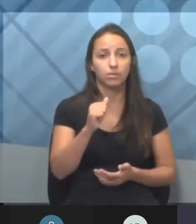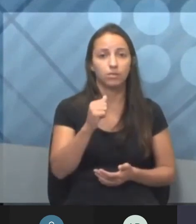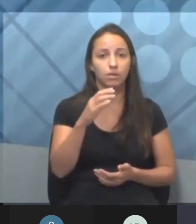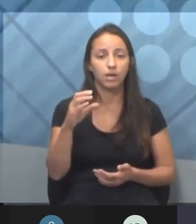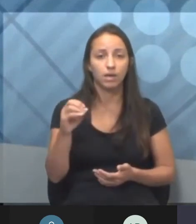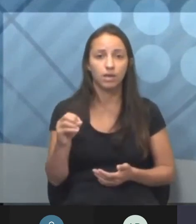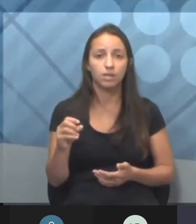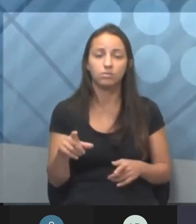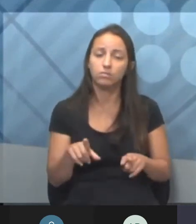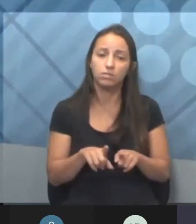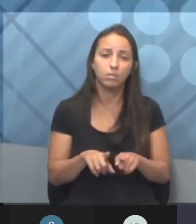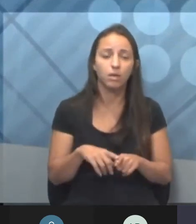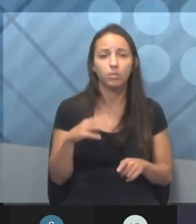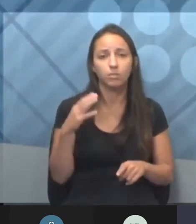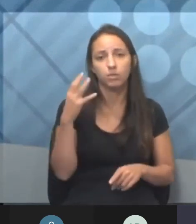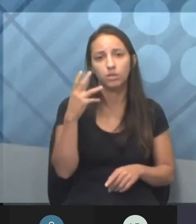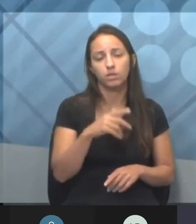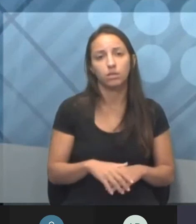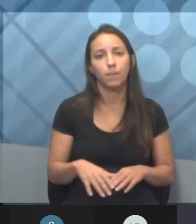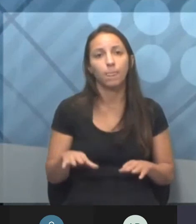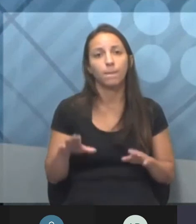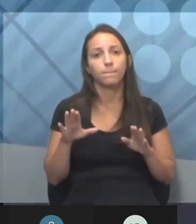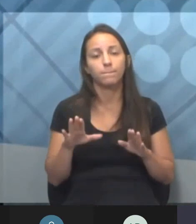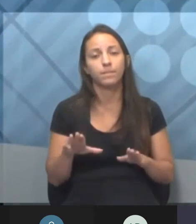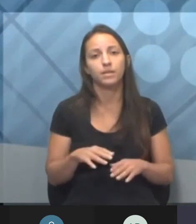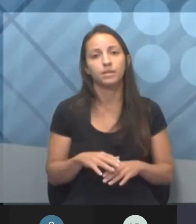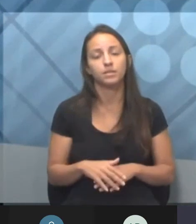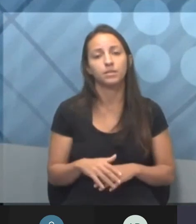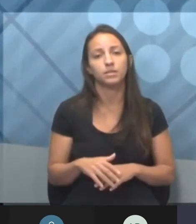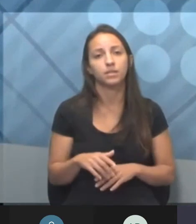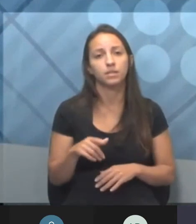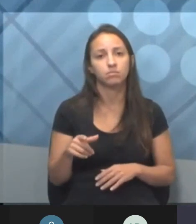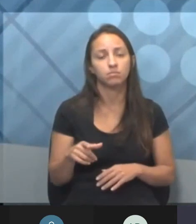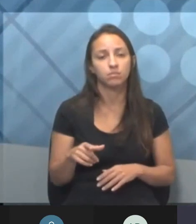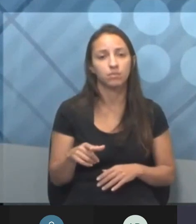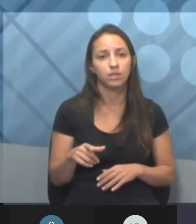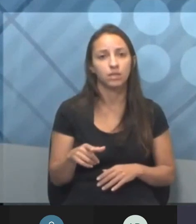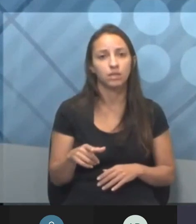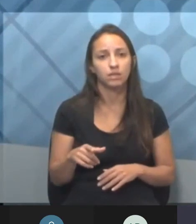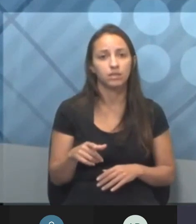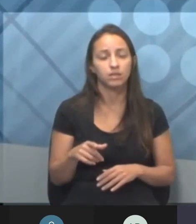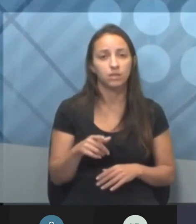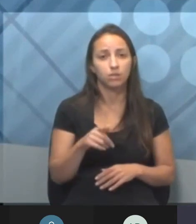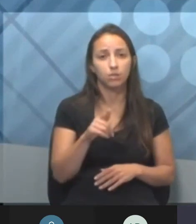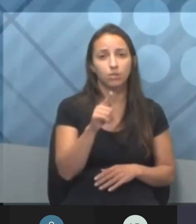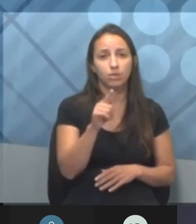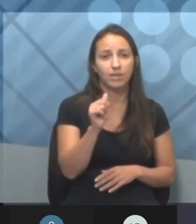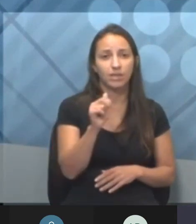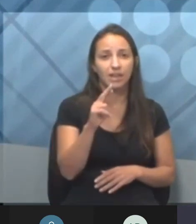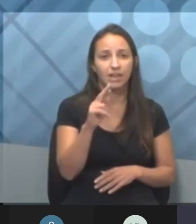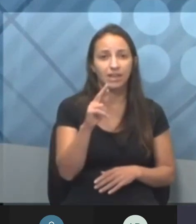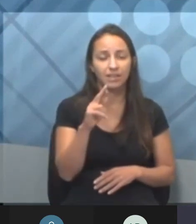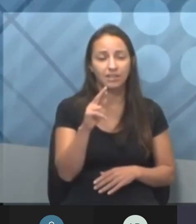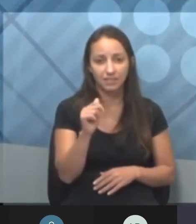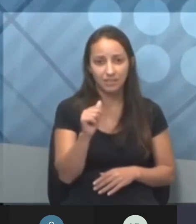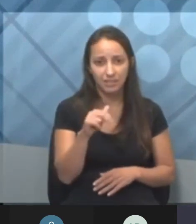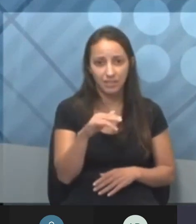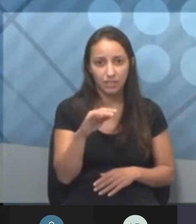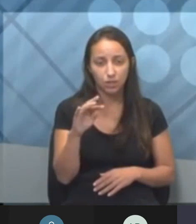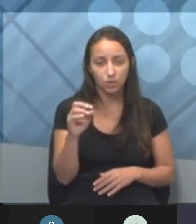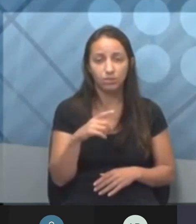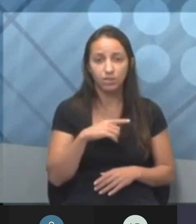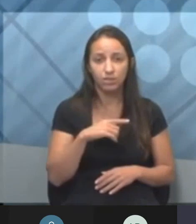inoxidável também tem o seu charme, né? A gente sabe disso. Mas ele não permite, ele tem poros. Então, o alimento